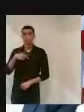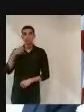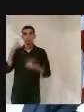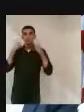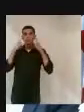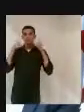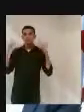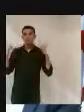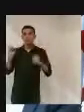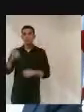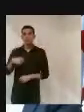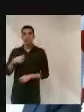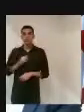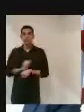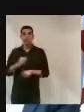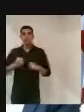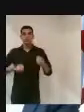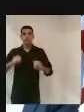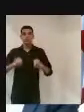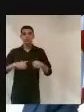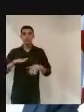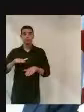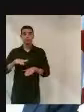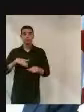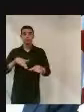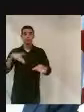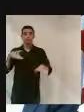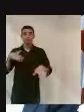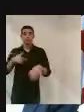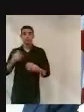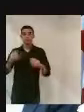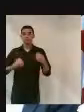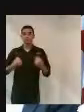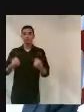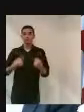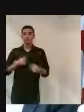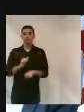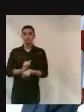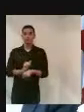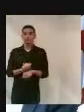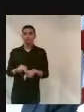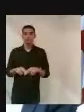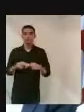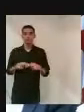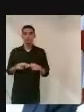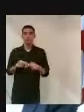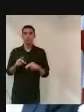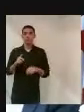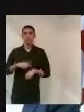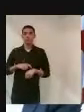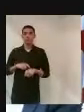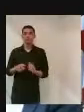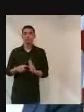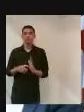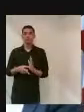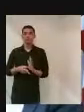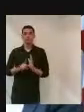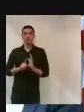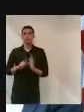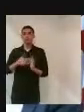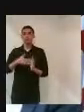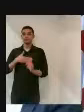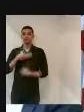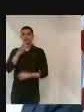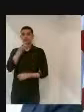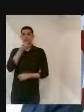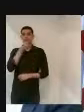que parar no meio, eu estava em trânsito, eu estou num lugar público, porque como foi adiantado a minha fala, eu tive que